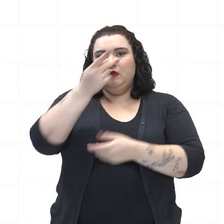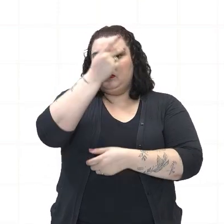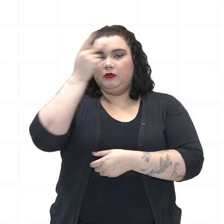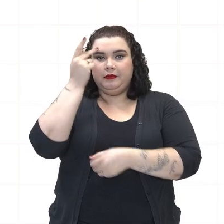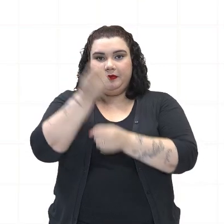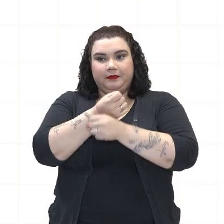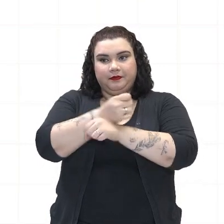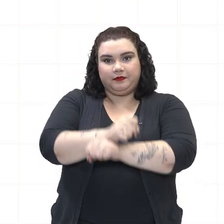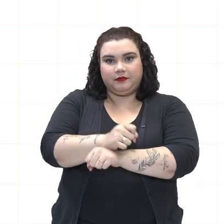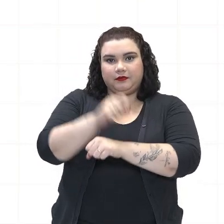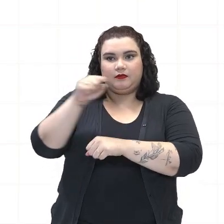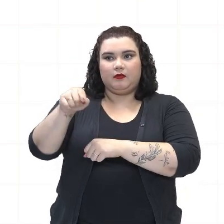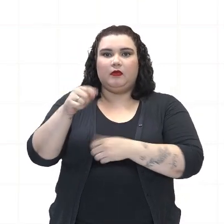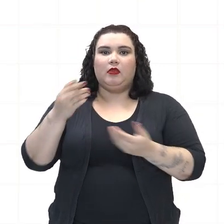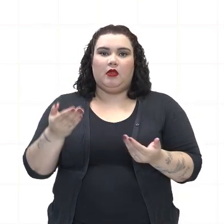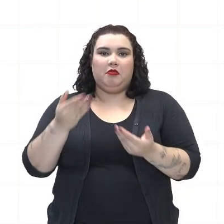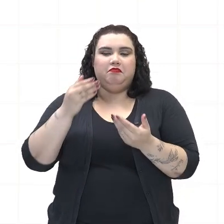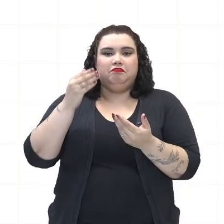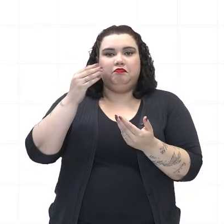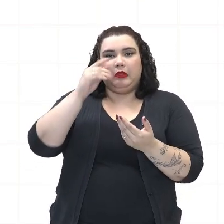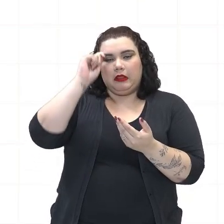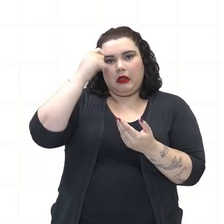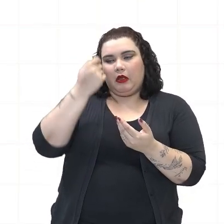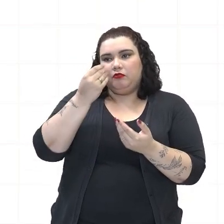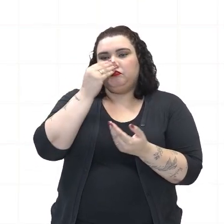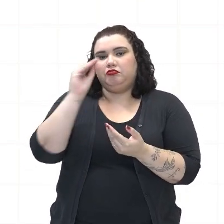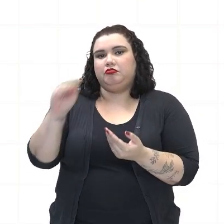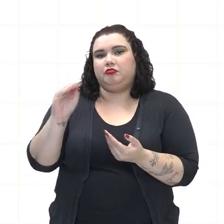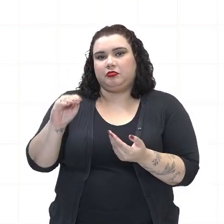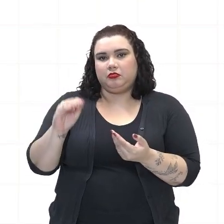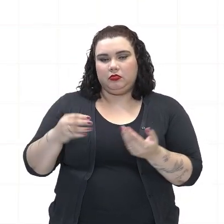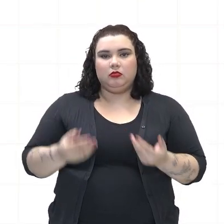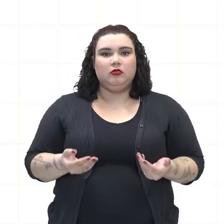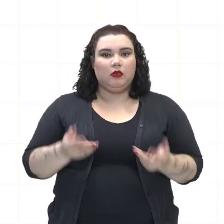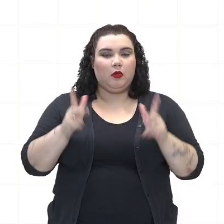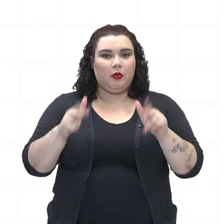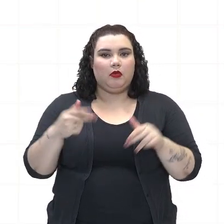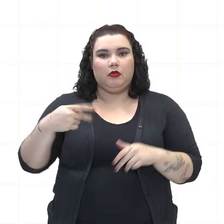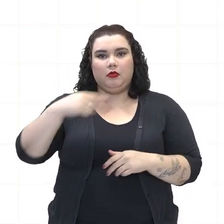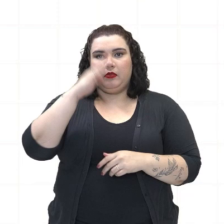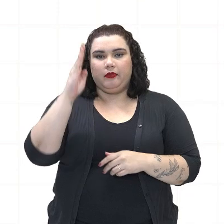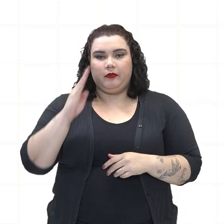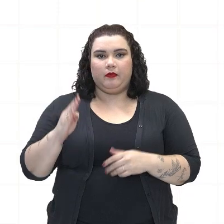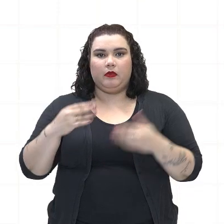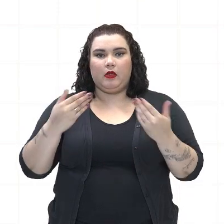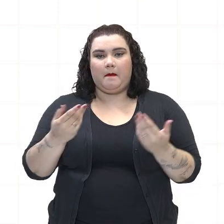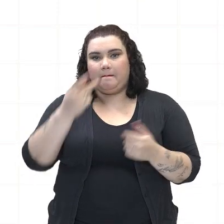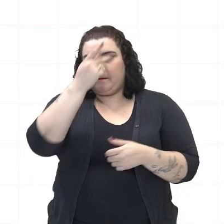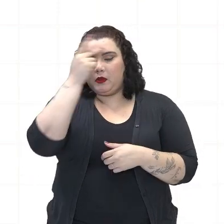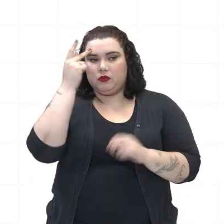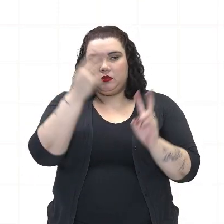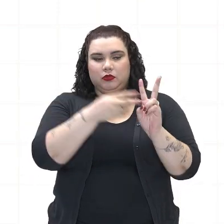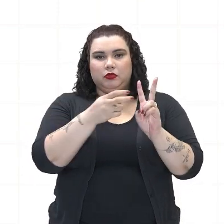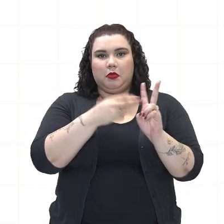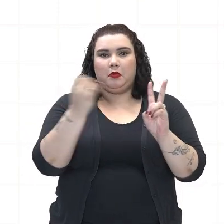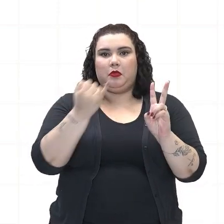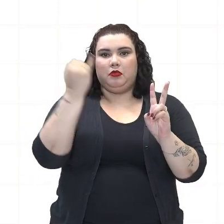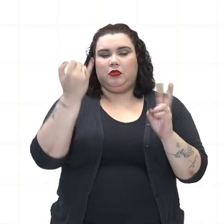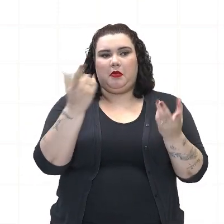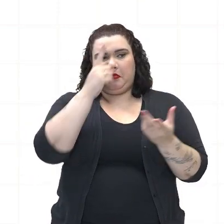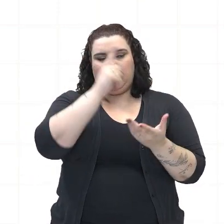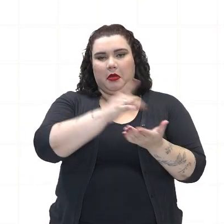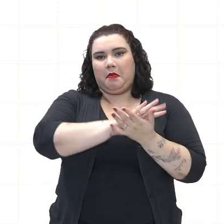fossem pessoas de menor importância, assim como aconteceu aqui no Brasil, né? Indígenas, pessoas índias não têm nenhuma importância, manda